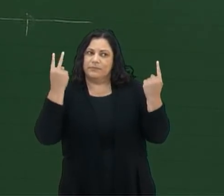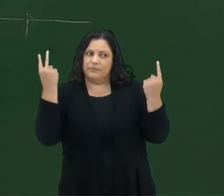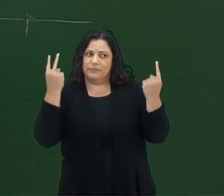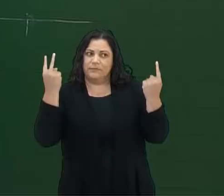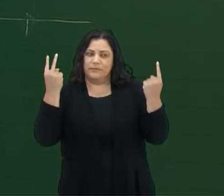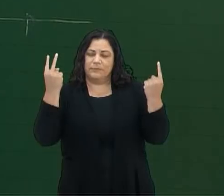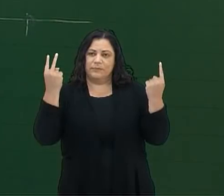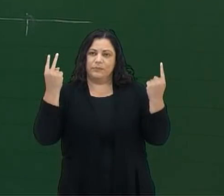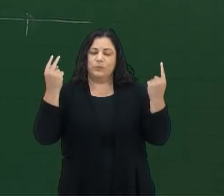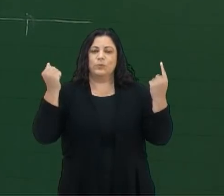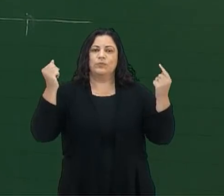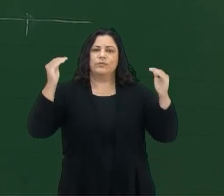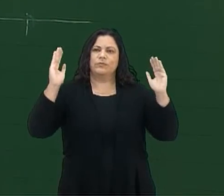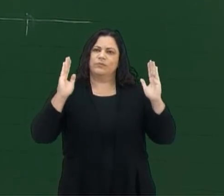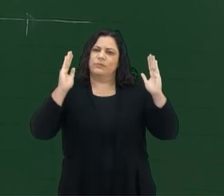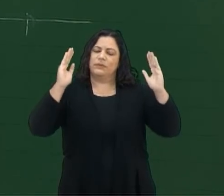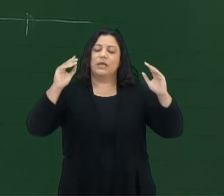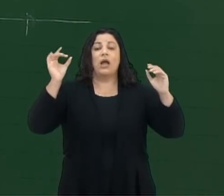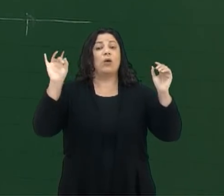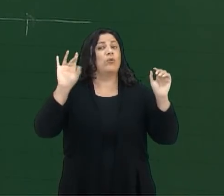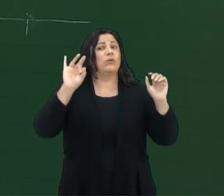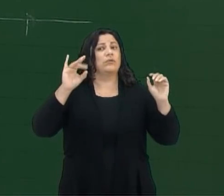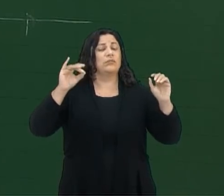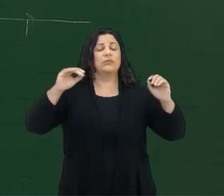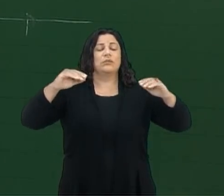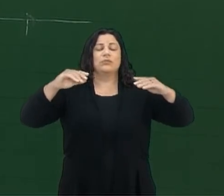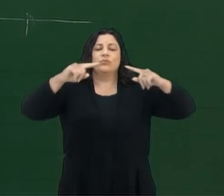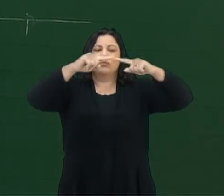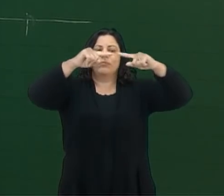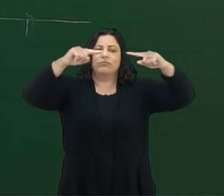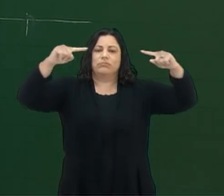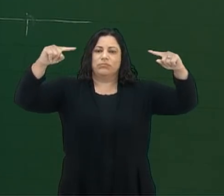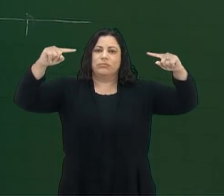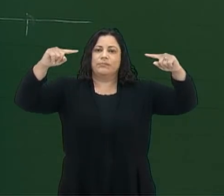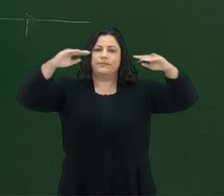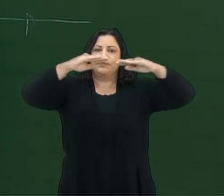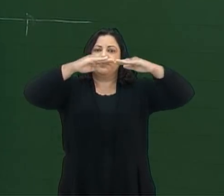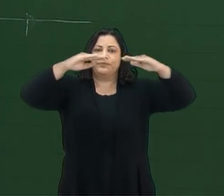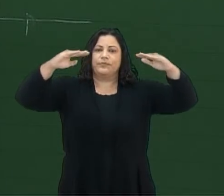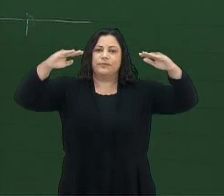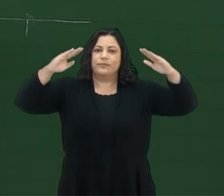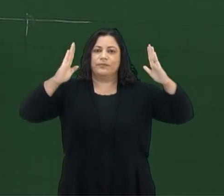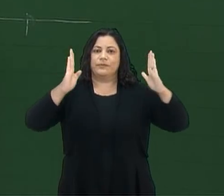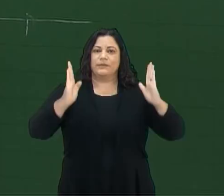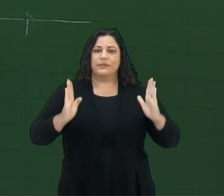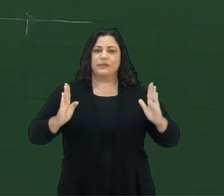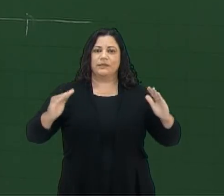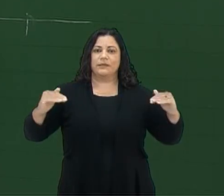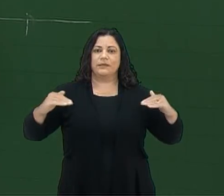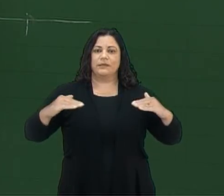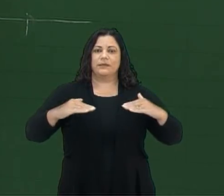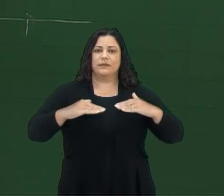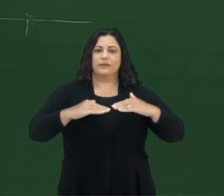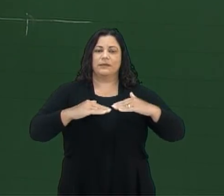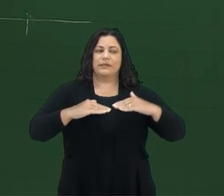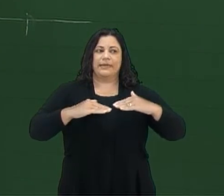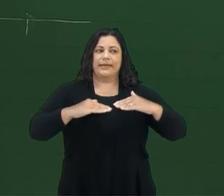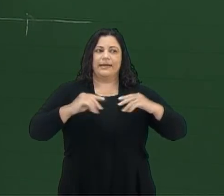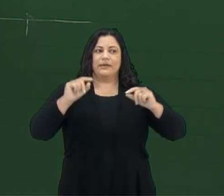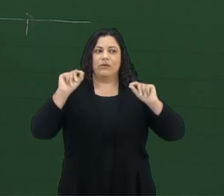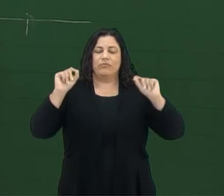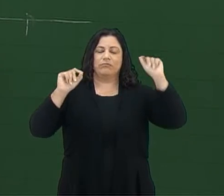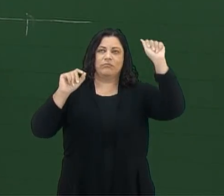duas medidas, agora é só ligar os pontos. Só ligar aqui essa medida aqui, com